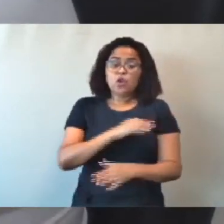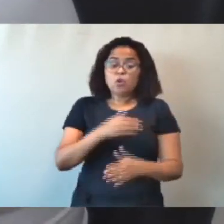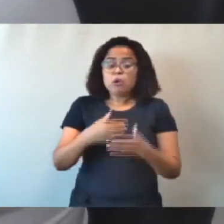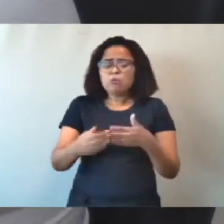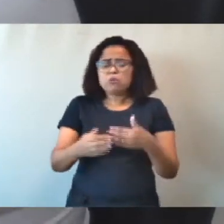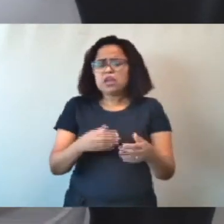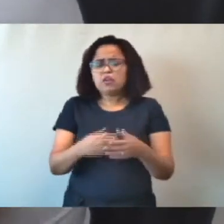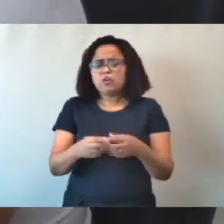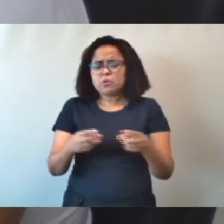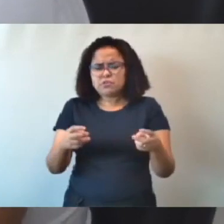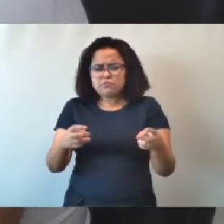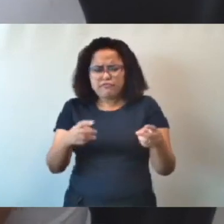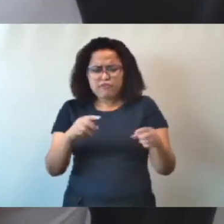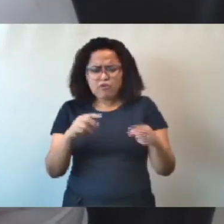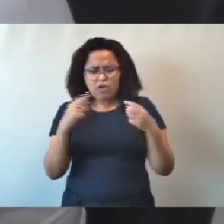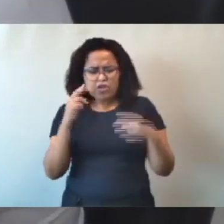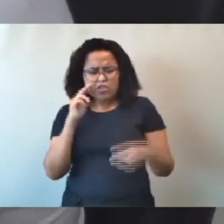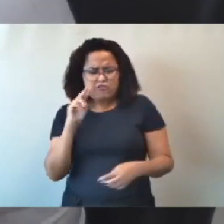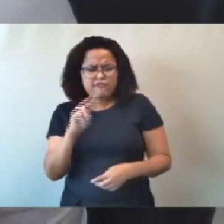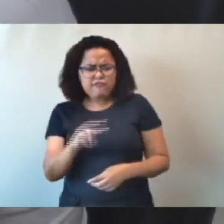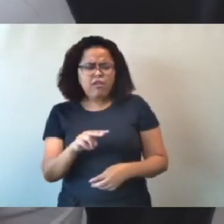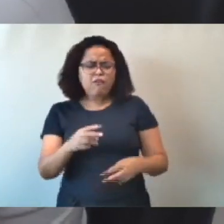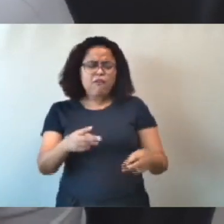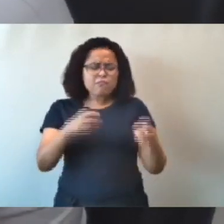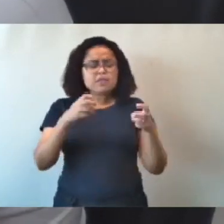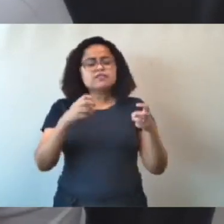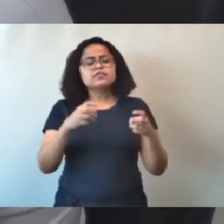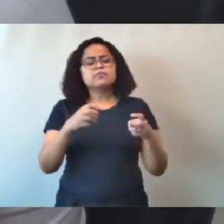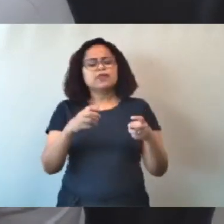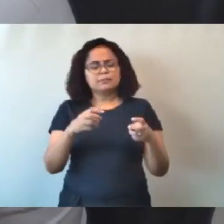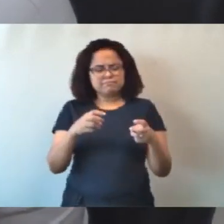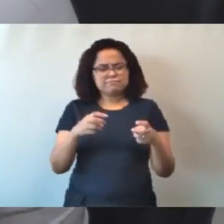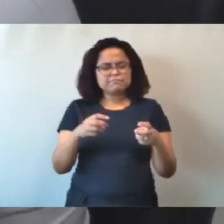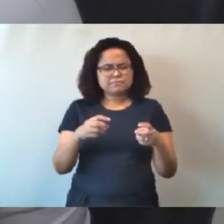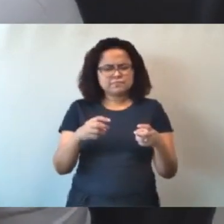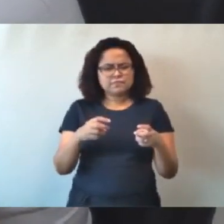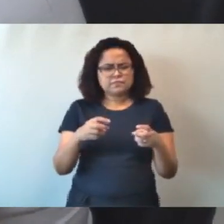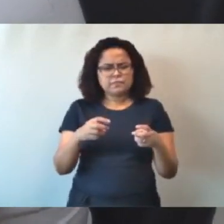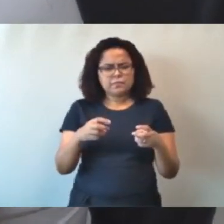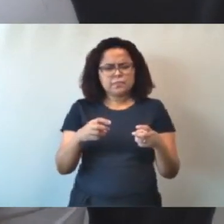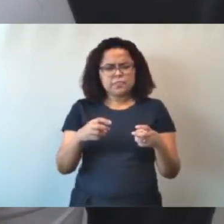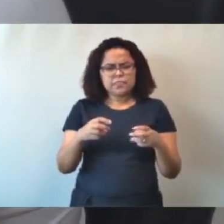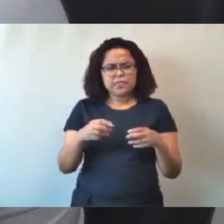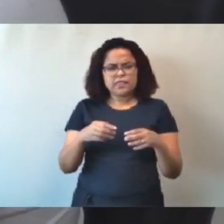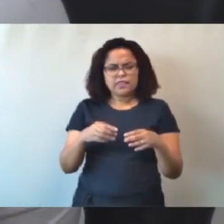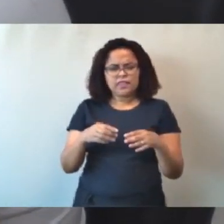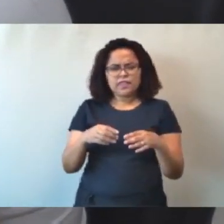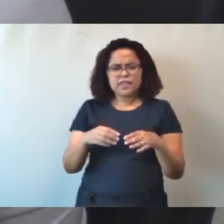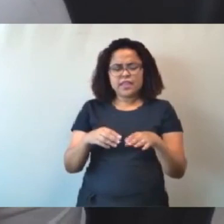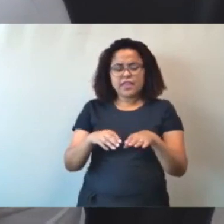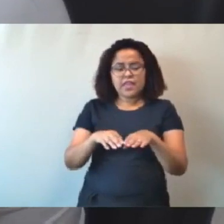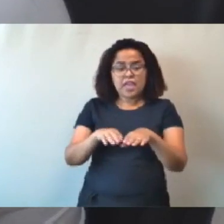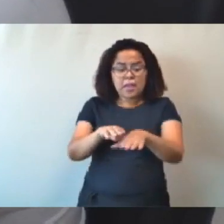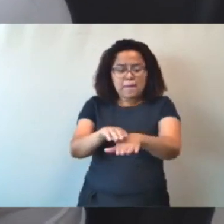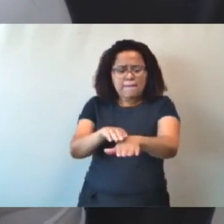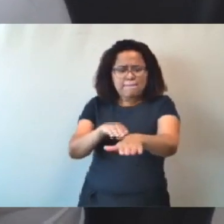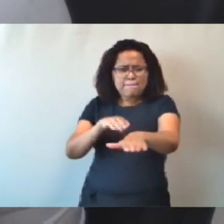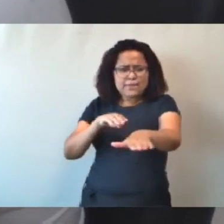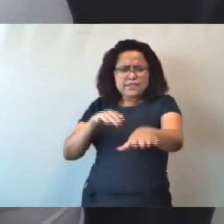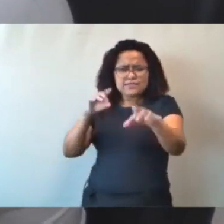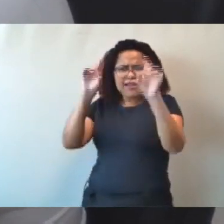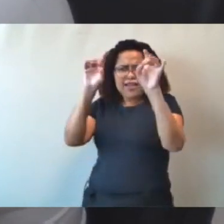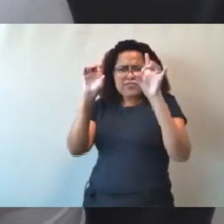Machado de ônibus. É o que todo mundo fala. Pista de ônibus exclusiva, para quê? Você pode contar quantos ônibus passam no Abílio Machado na hora de